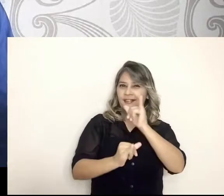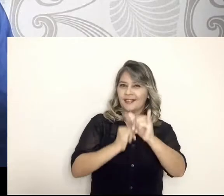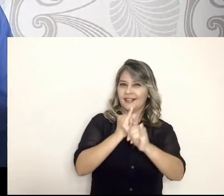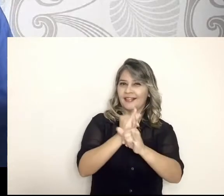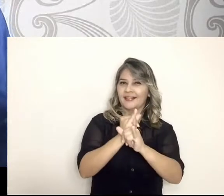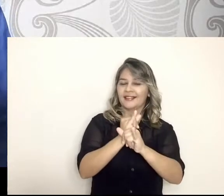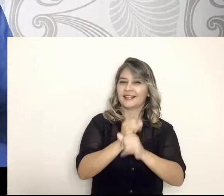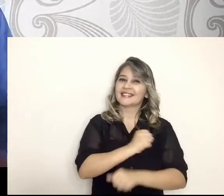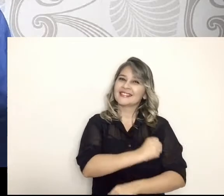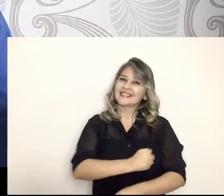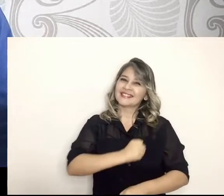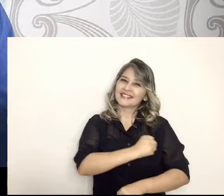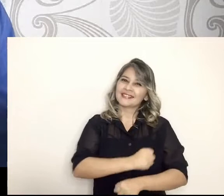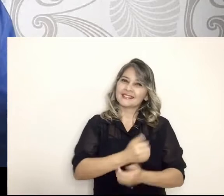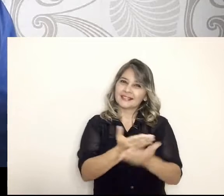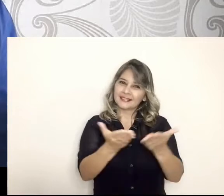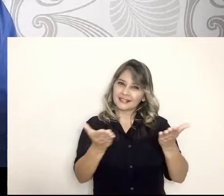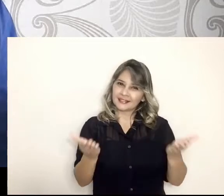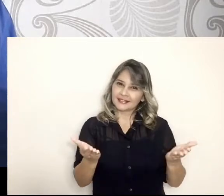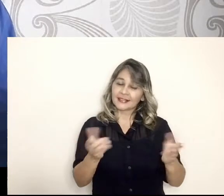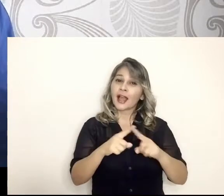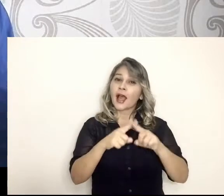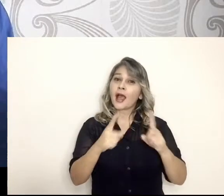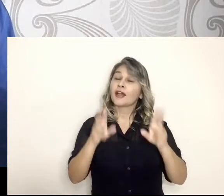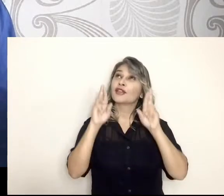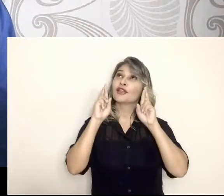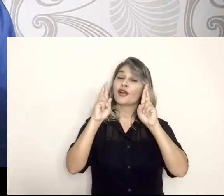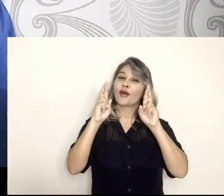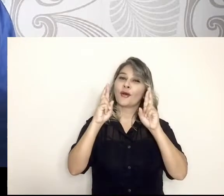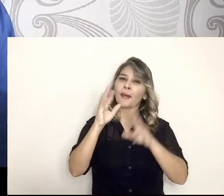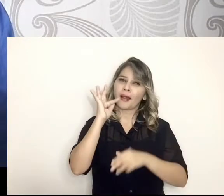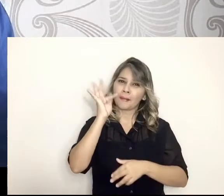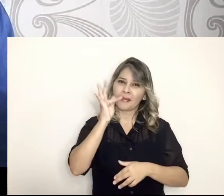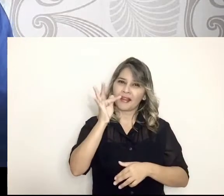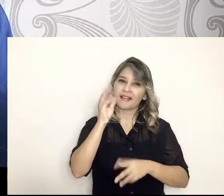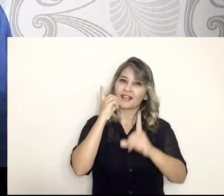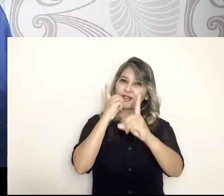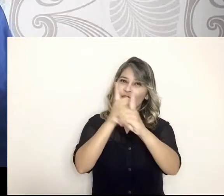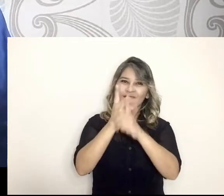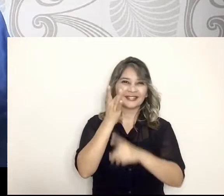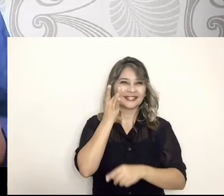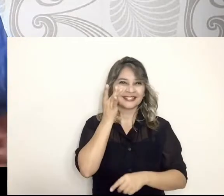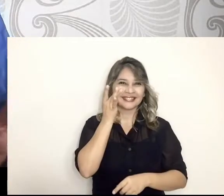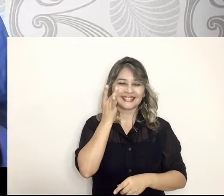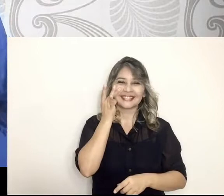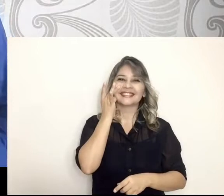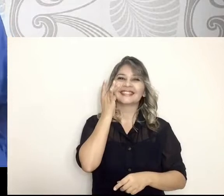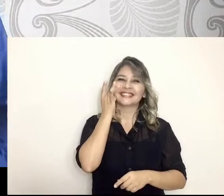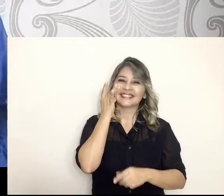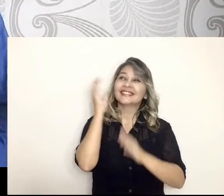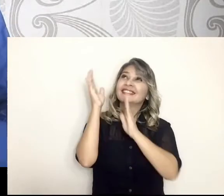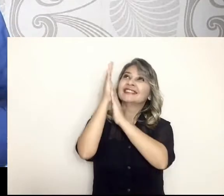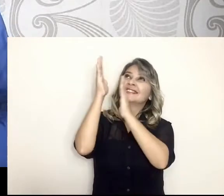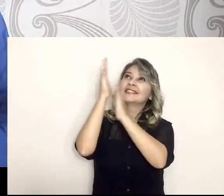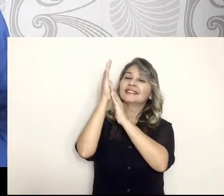saudade, mas espero que muito em breve estejamos nos encontrando para louvarmos a Deus juntos. Gostaria que você me